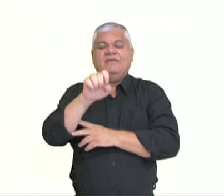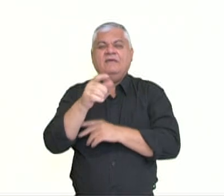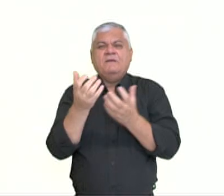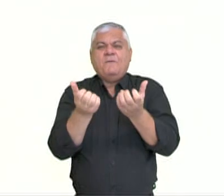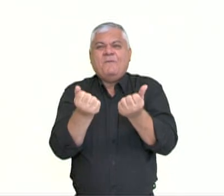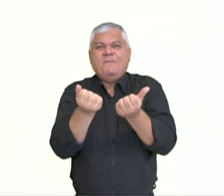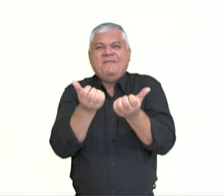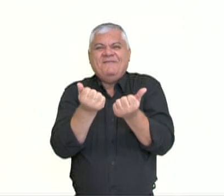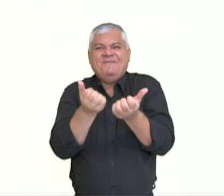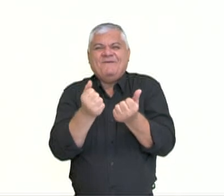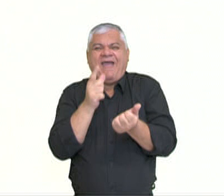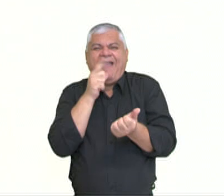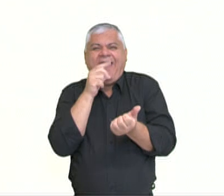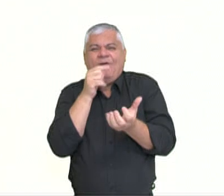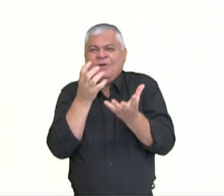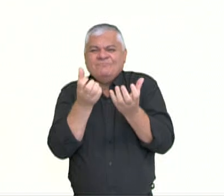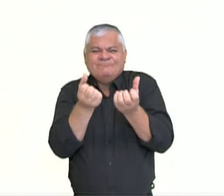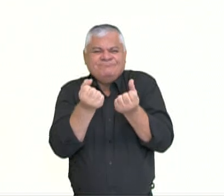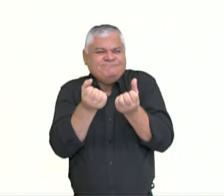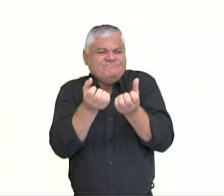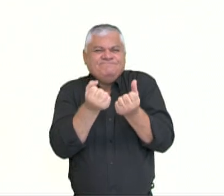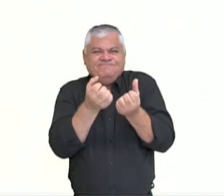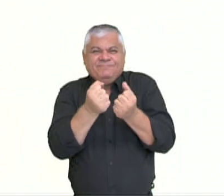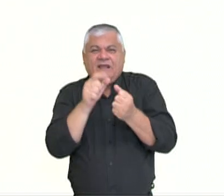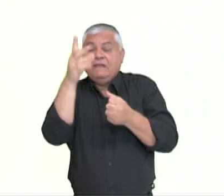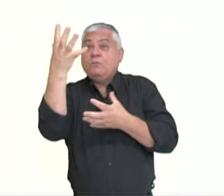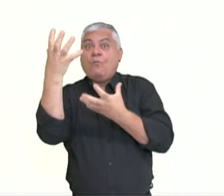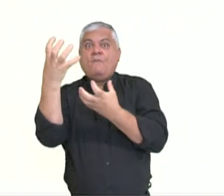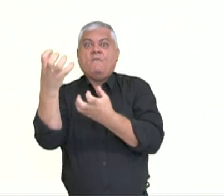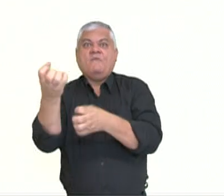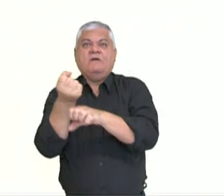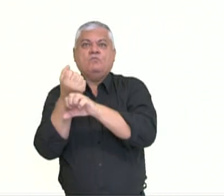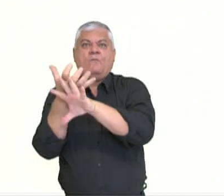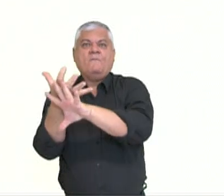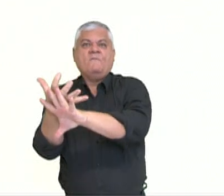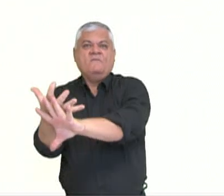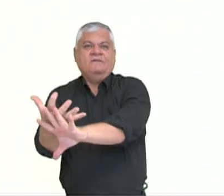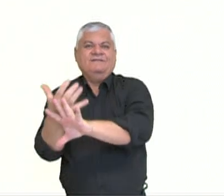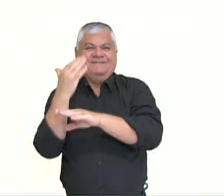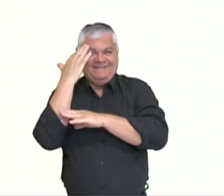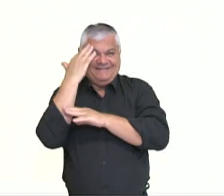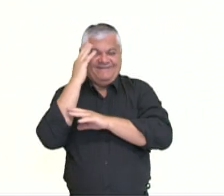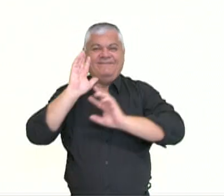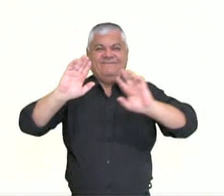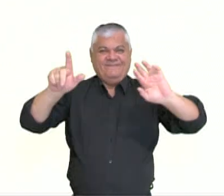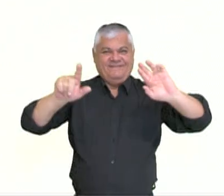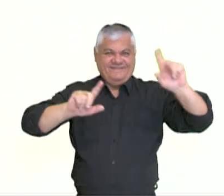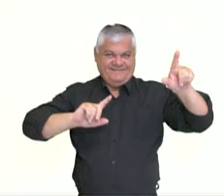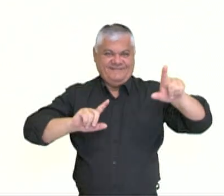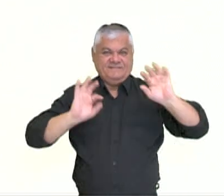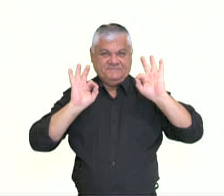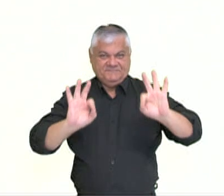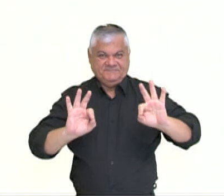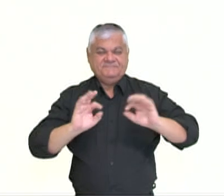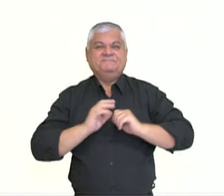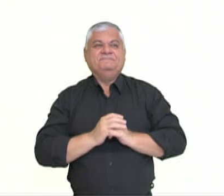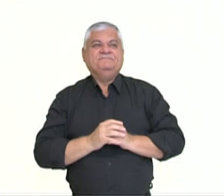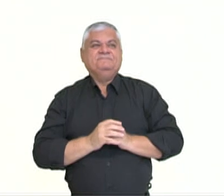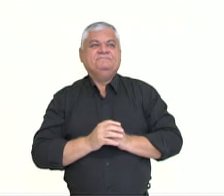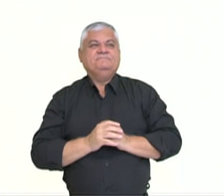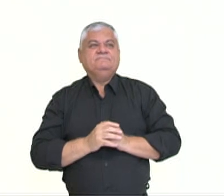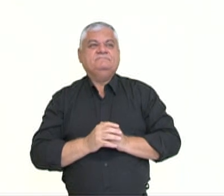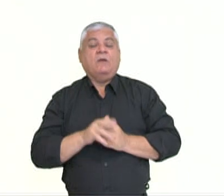região é mais úmida, outra região é mais seca, e isso difere esses dois tipos climáticos ali e as características deles, né? E